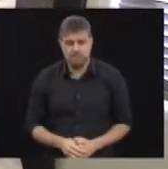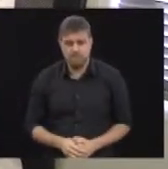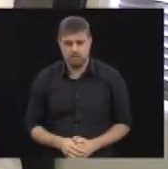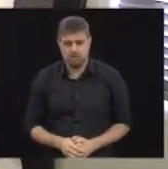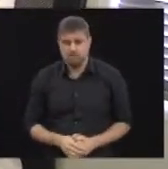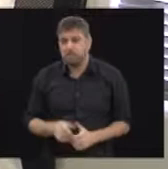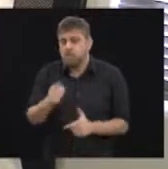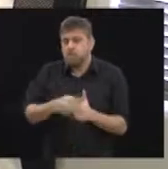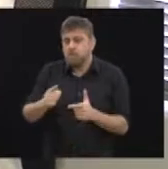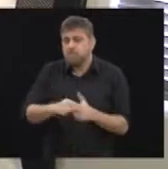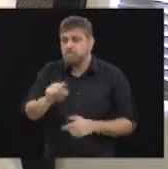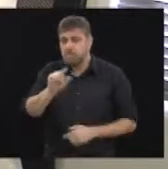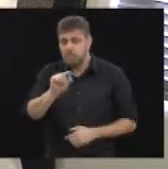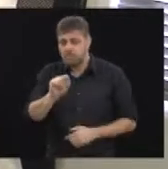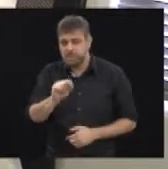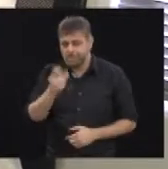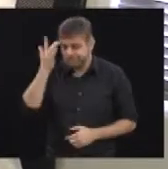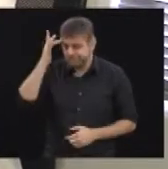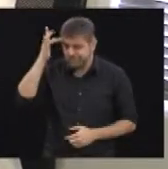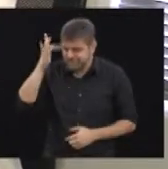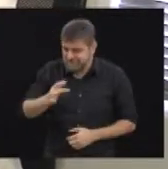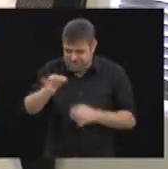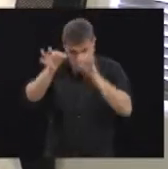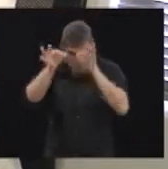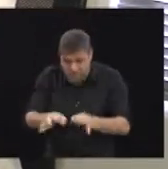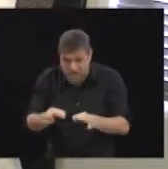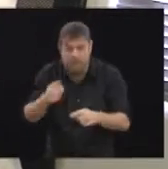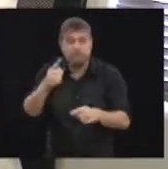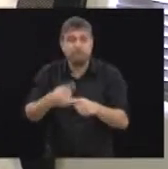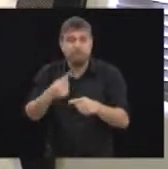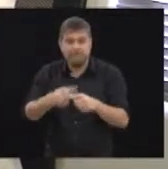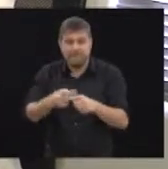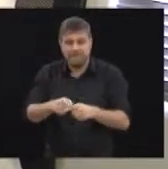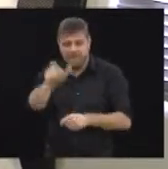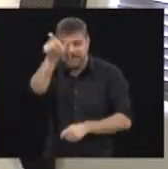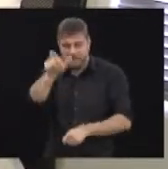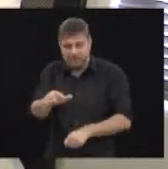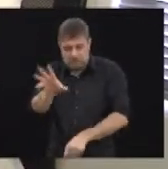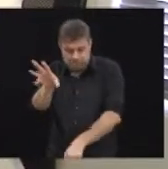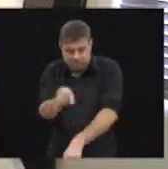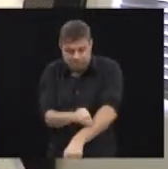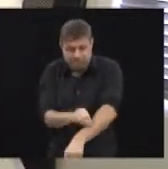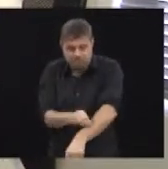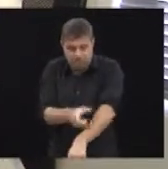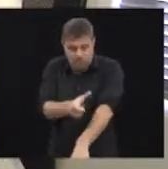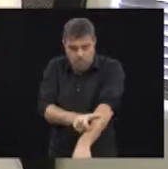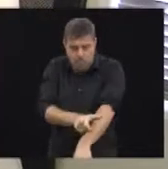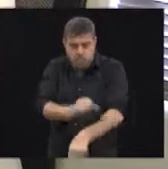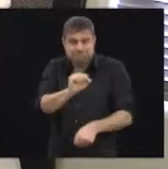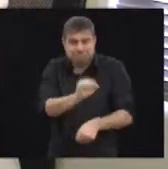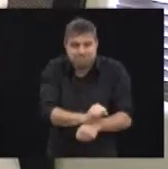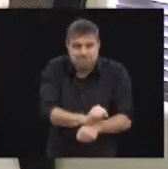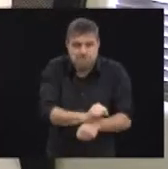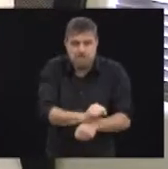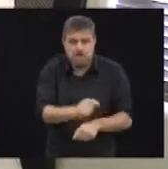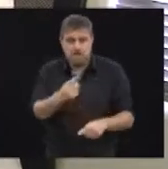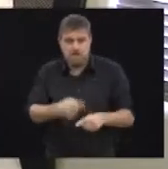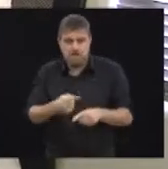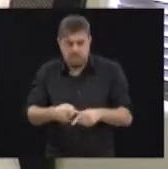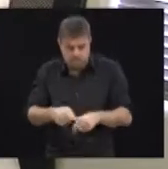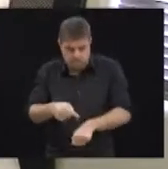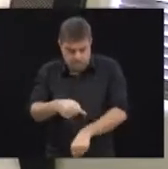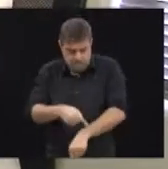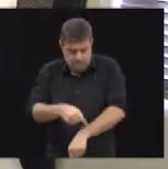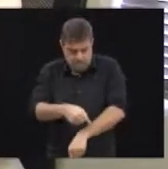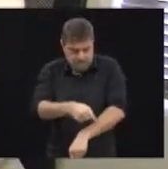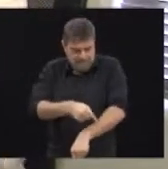O grande problema está nisso, a gente não sabe exatamente o porquê que essa célula paralisa. E por que ela manda